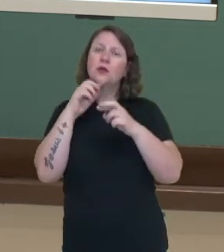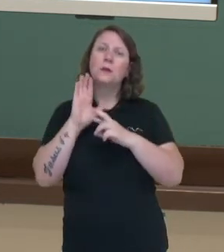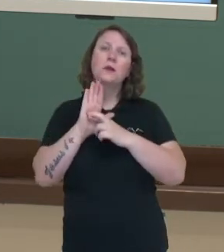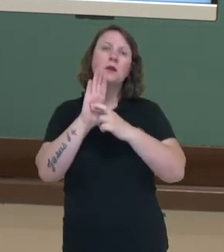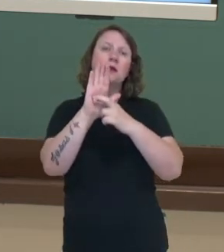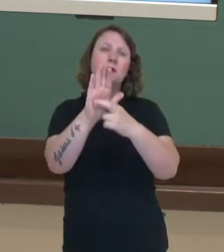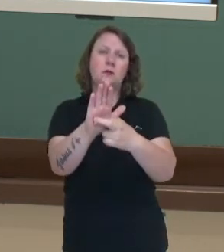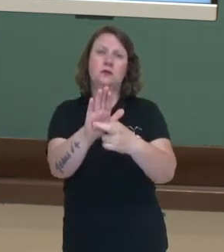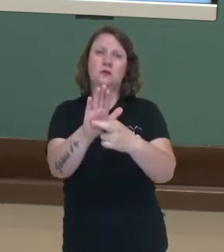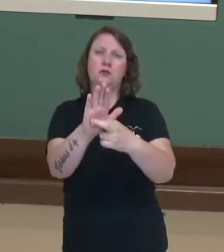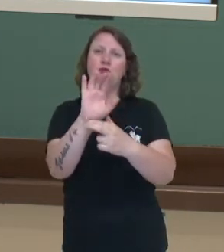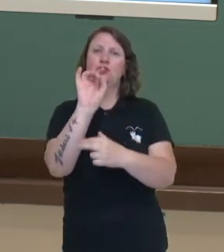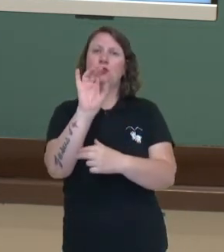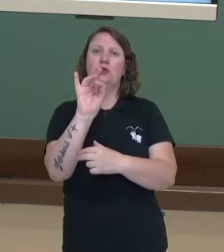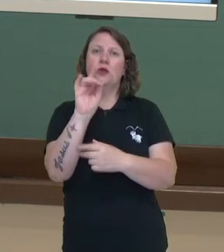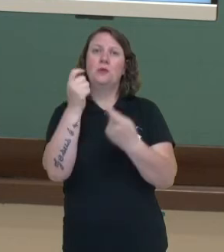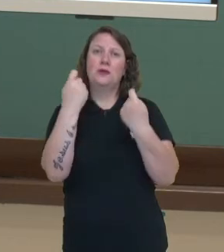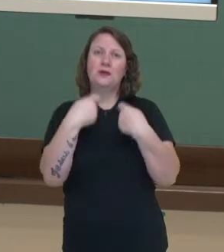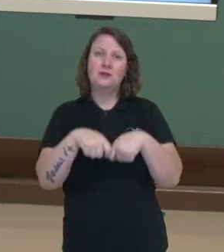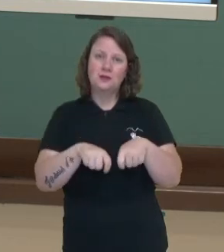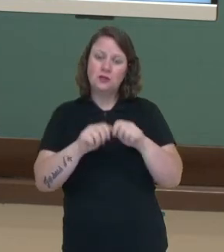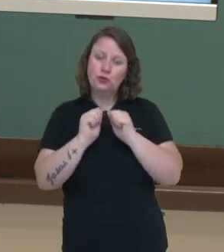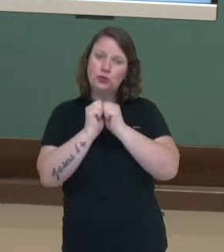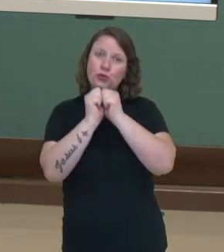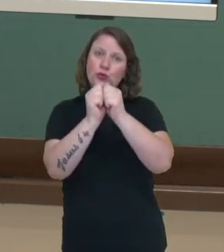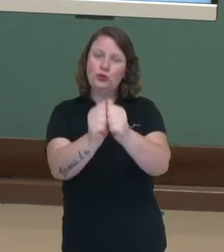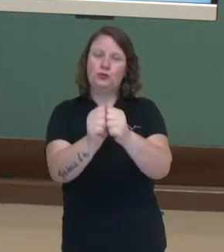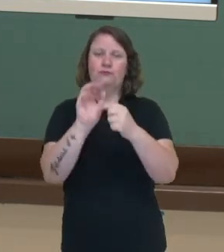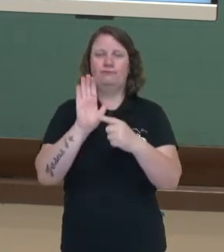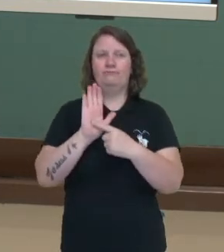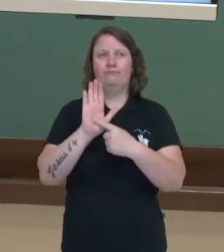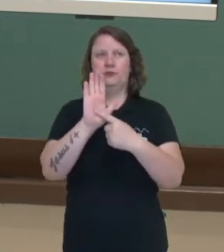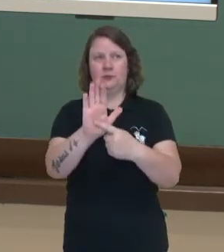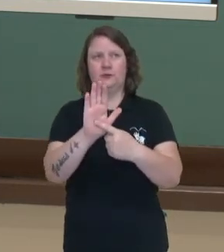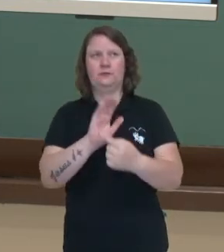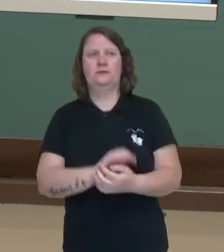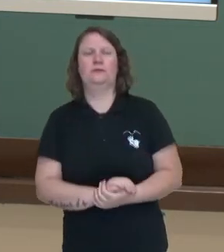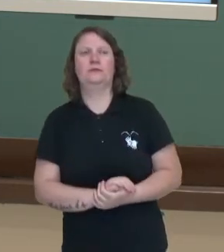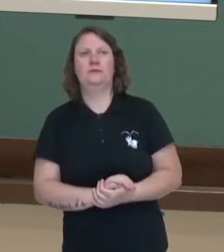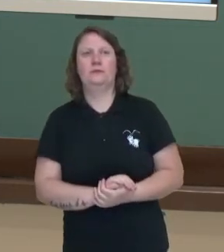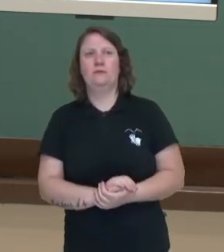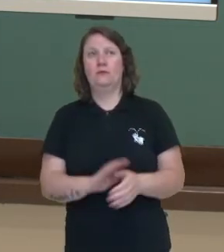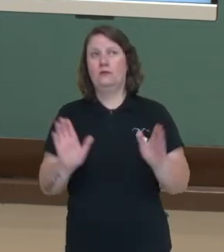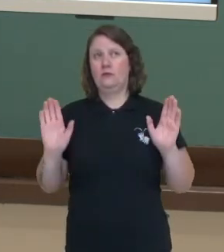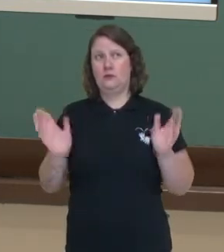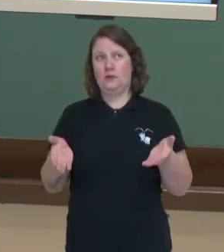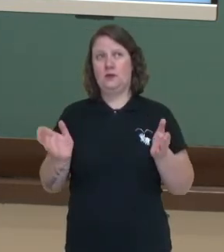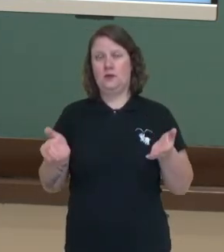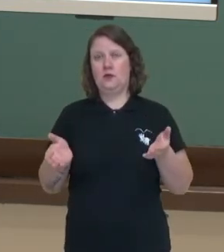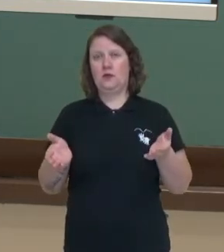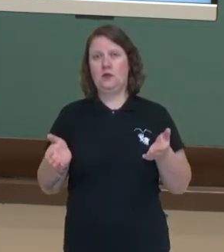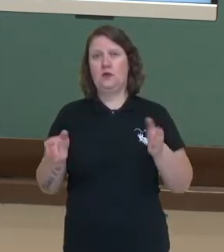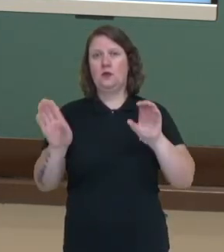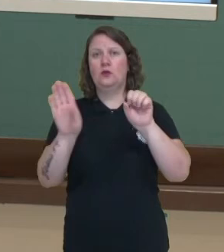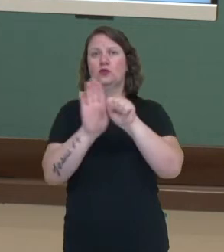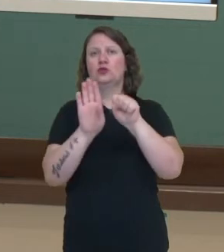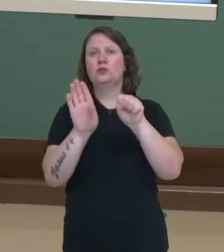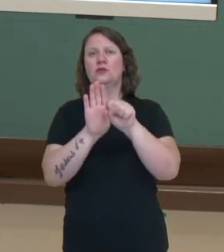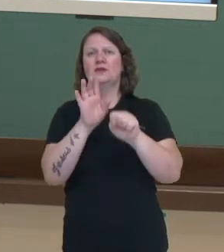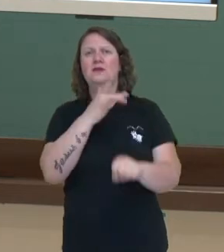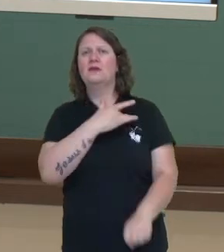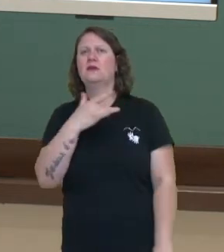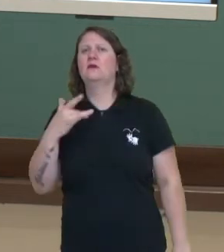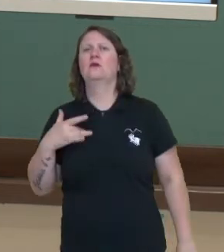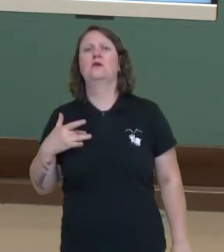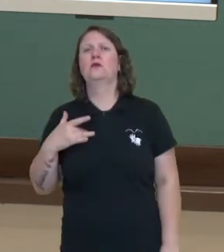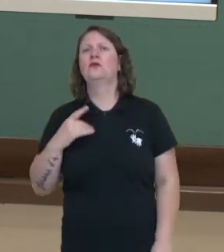representar somente, ele precisa de alguém para ser representado. E, nesse caso, o substantivo saúde exerce qual função